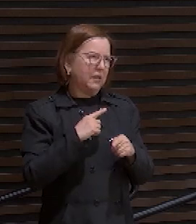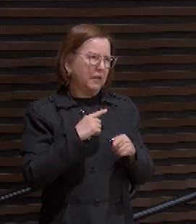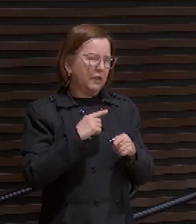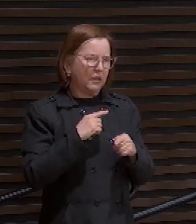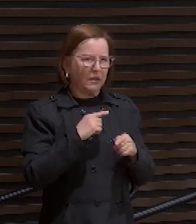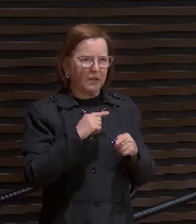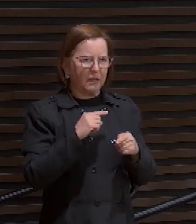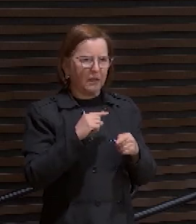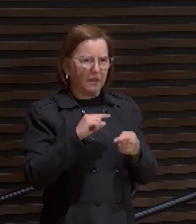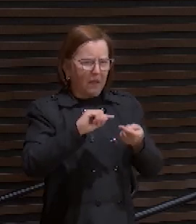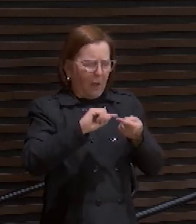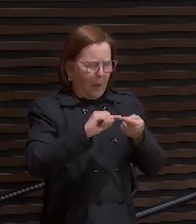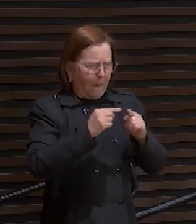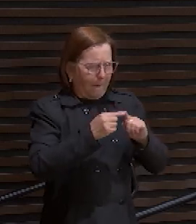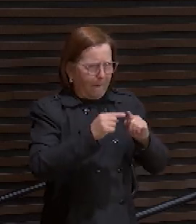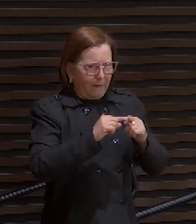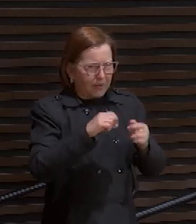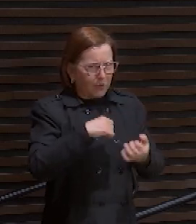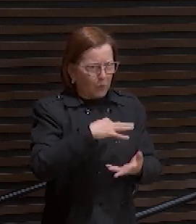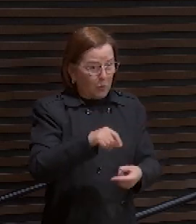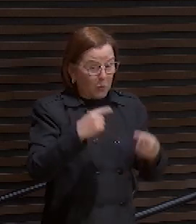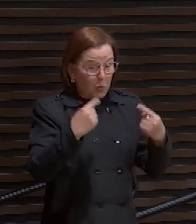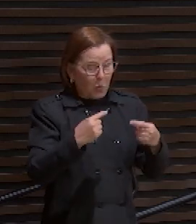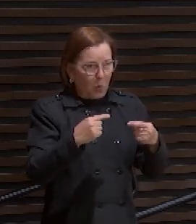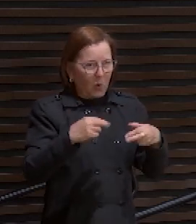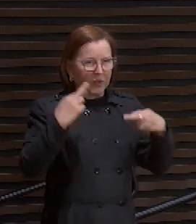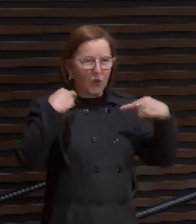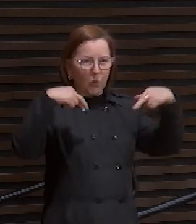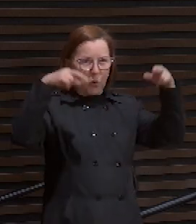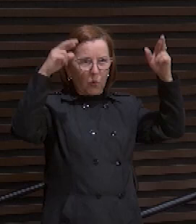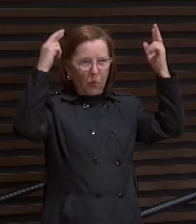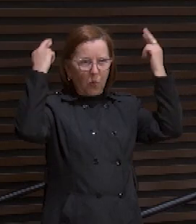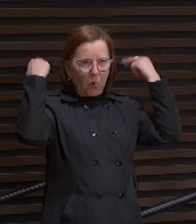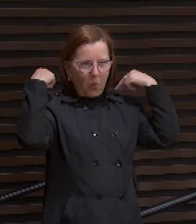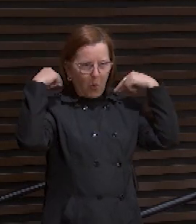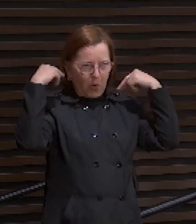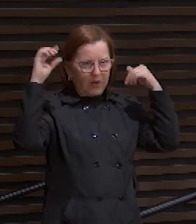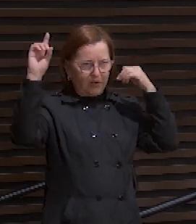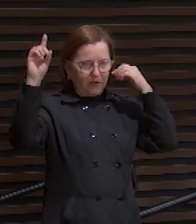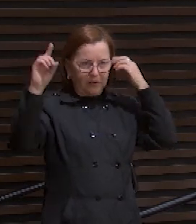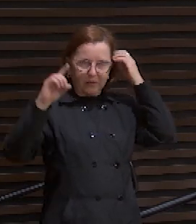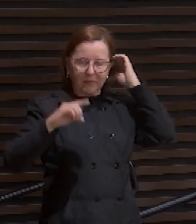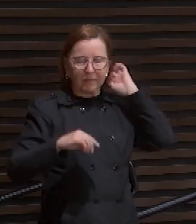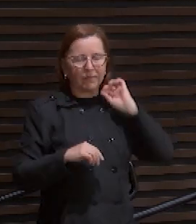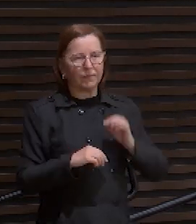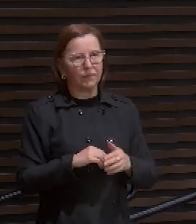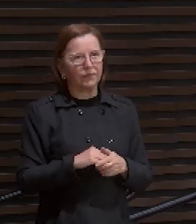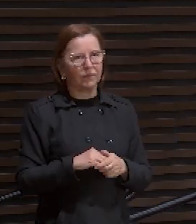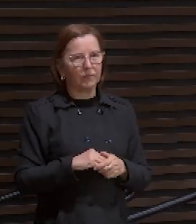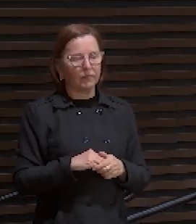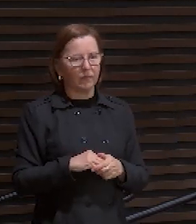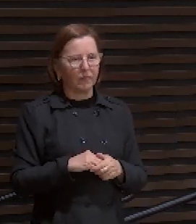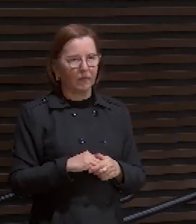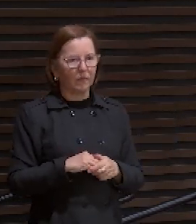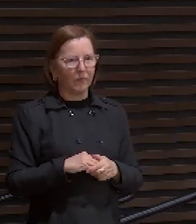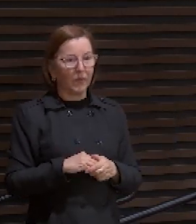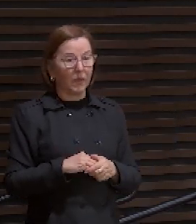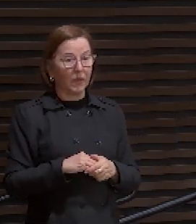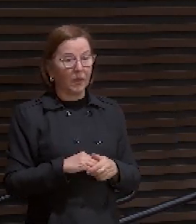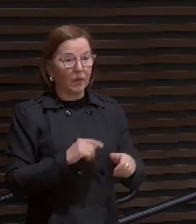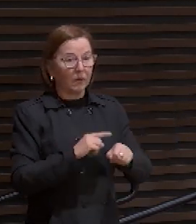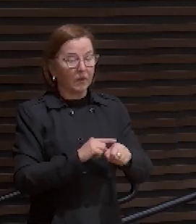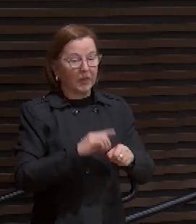inteiro contra o Cordeiro. Quando Deus operou esta